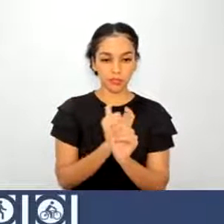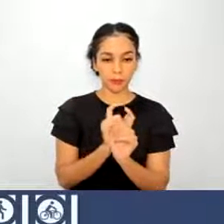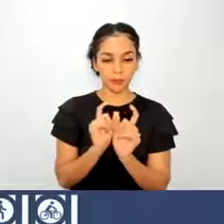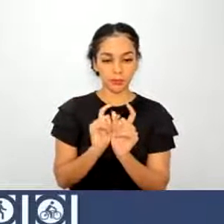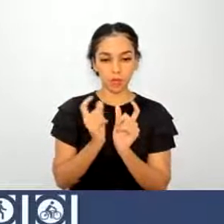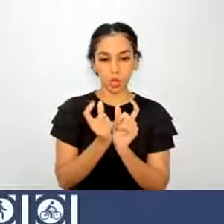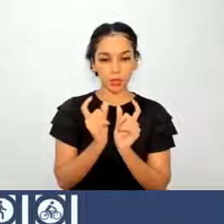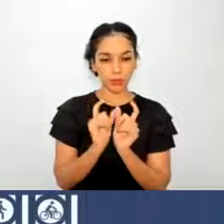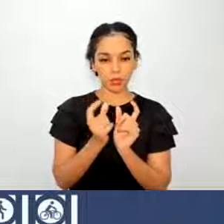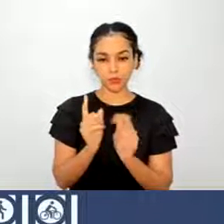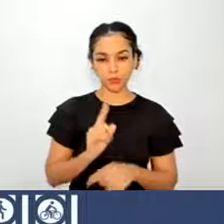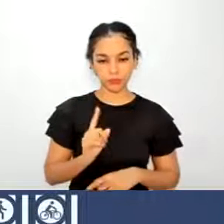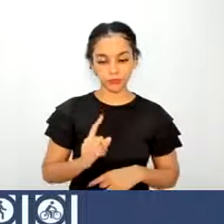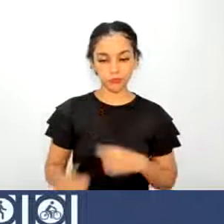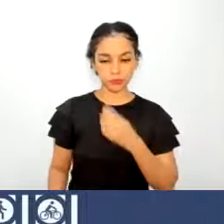não.